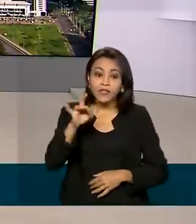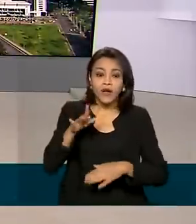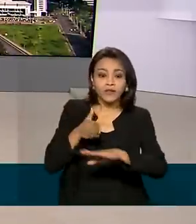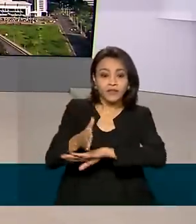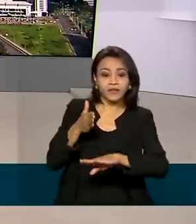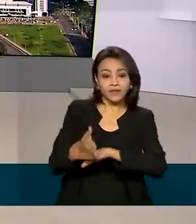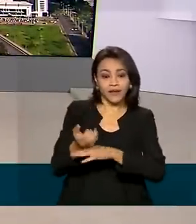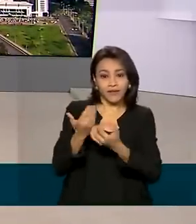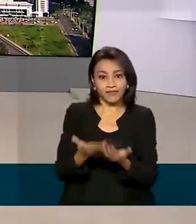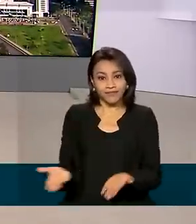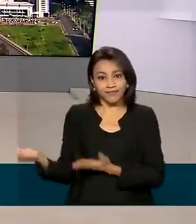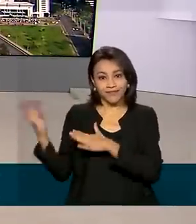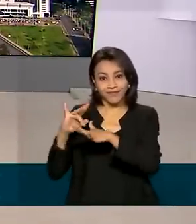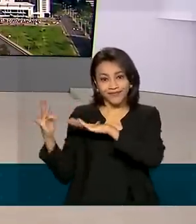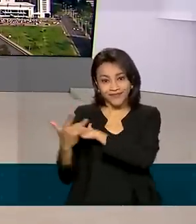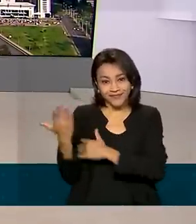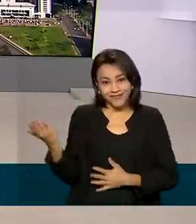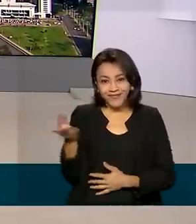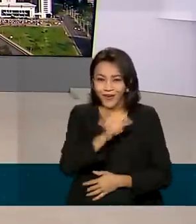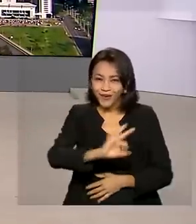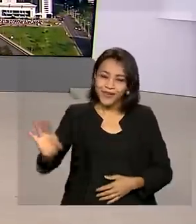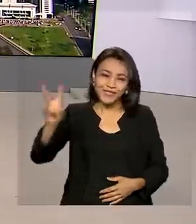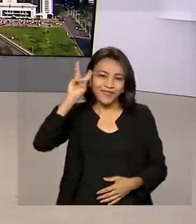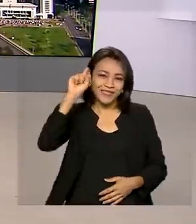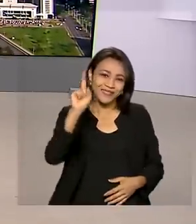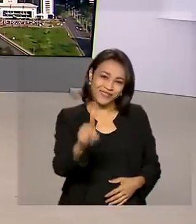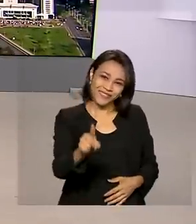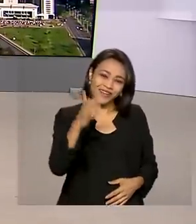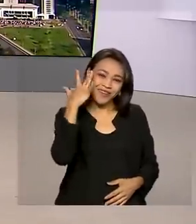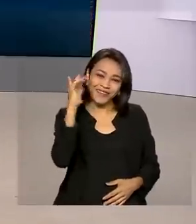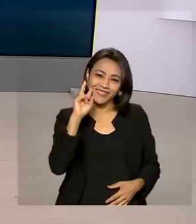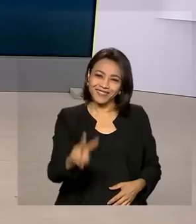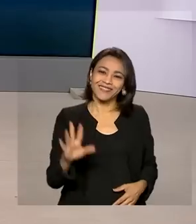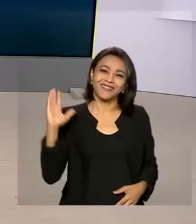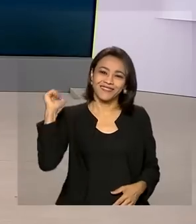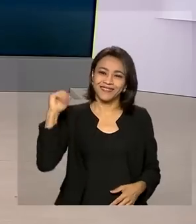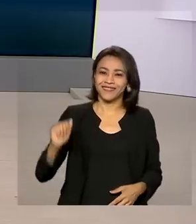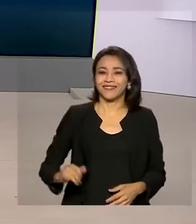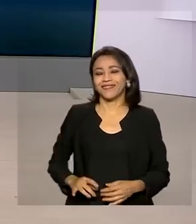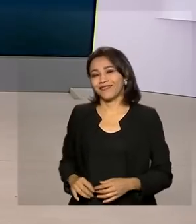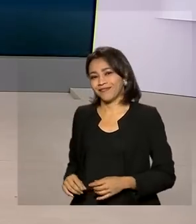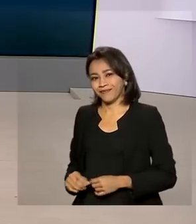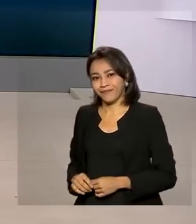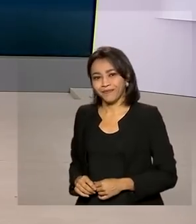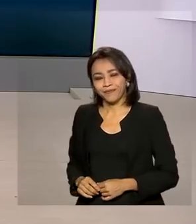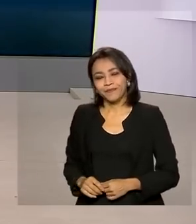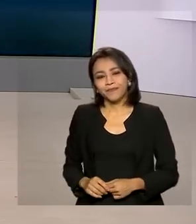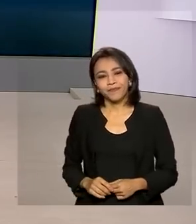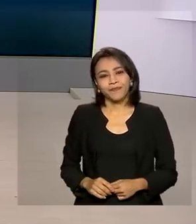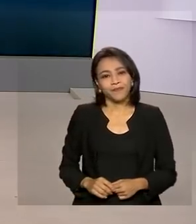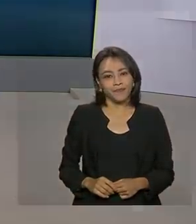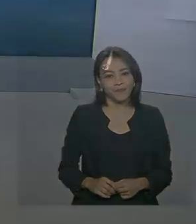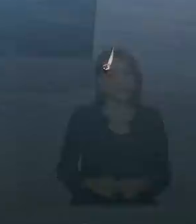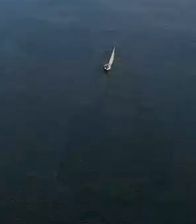hoje basta acessar as nossas redes sociais um ótimo dia para você nos vemos amanhã até lá tchau tchau tchau